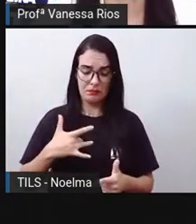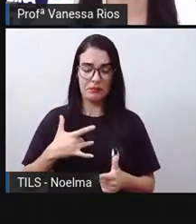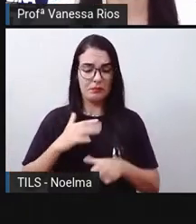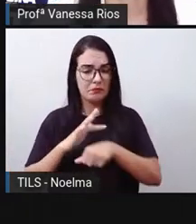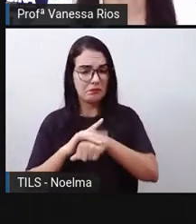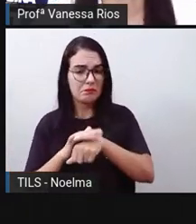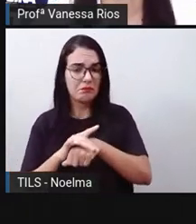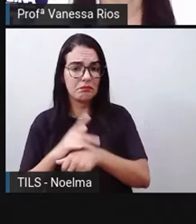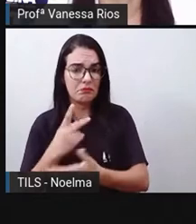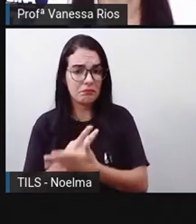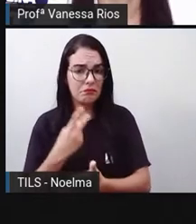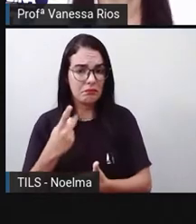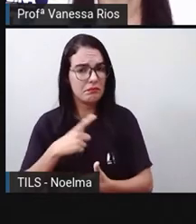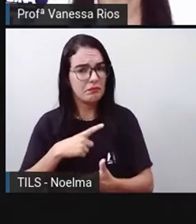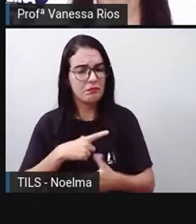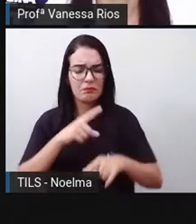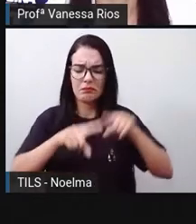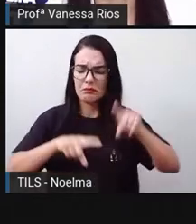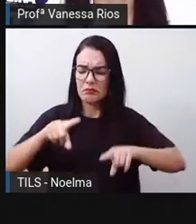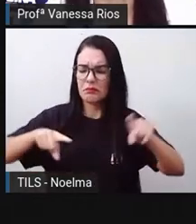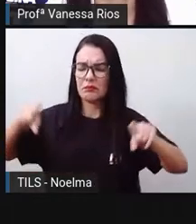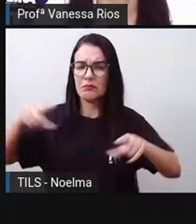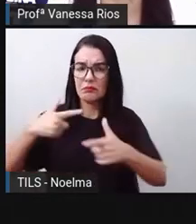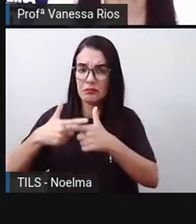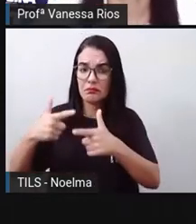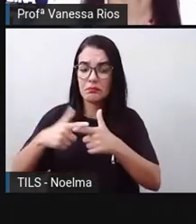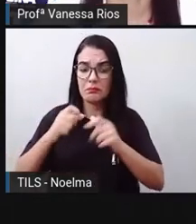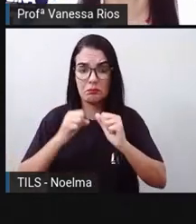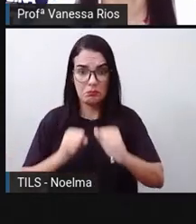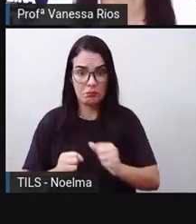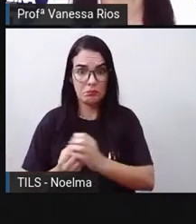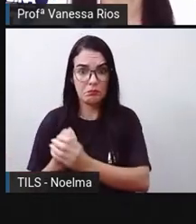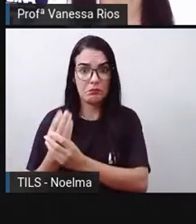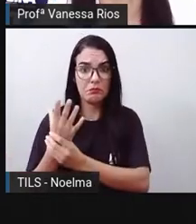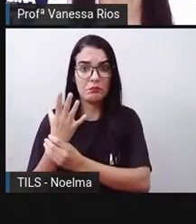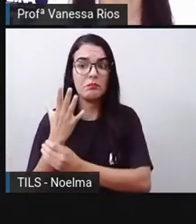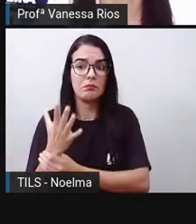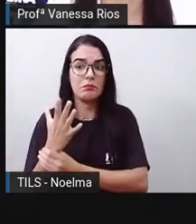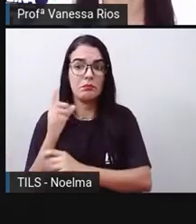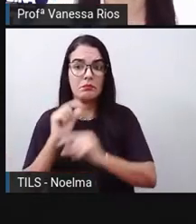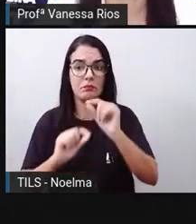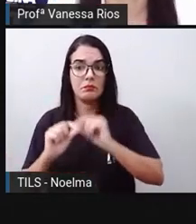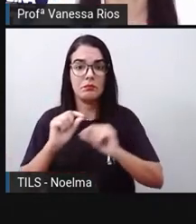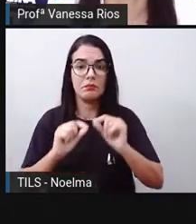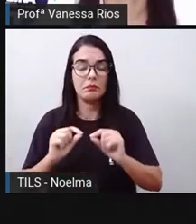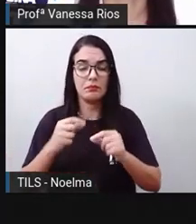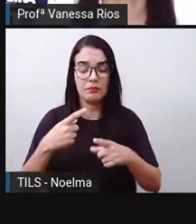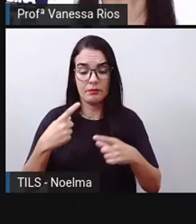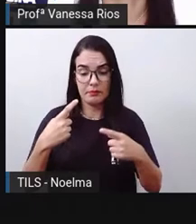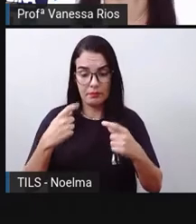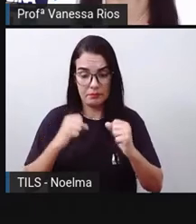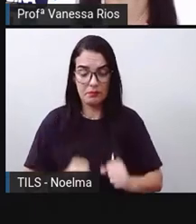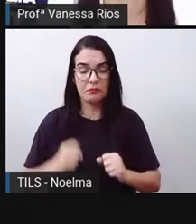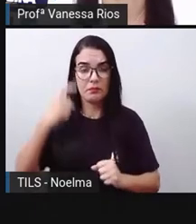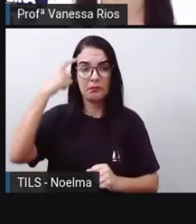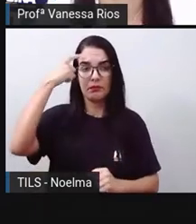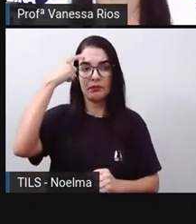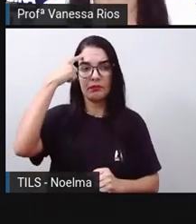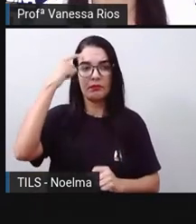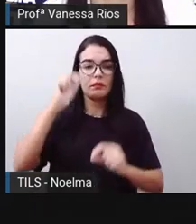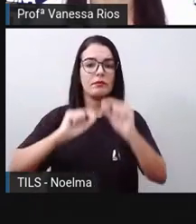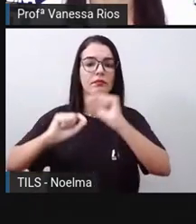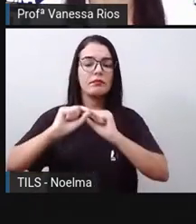aí, várias situações podem surgir diante do que a gente pode pensar ou tentar definir esse tema